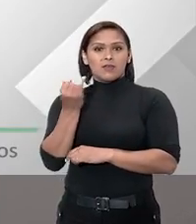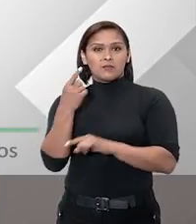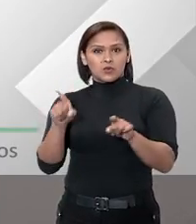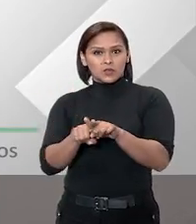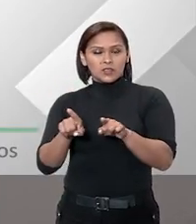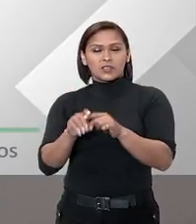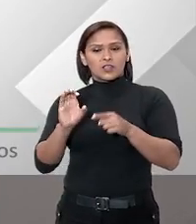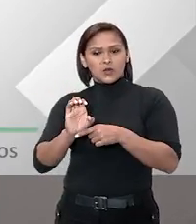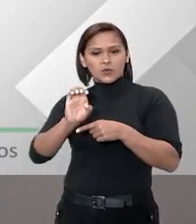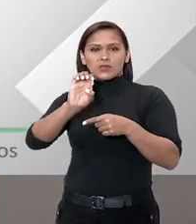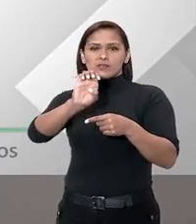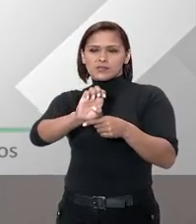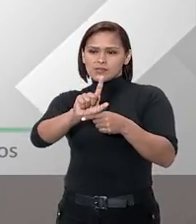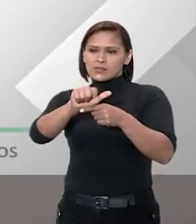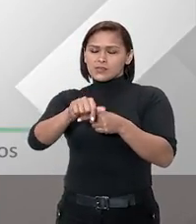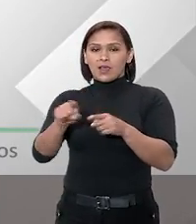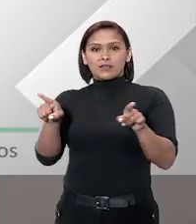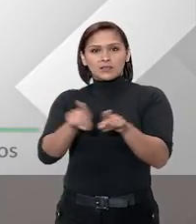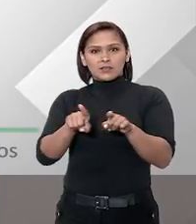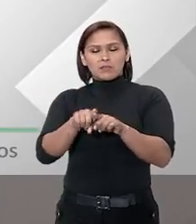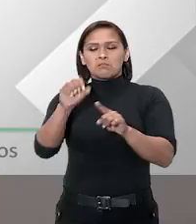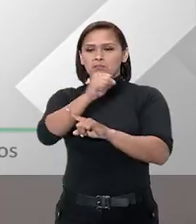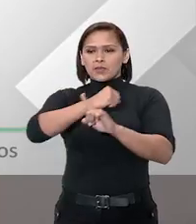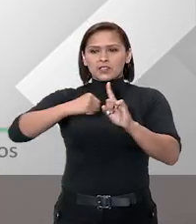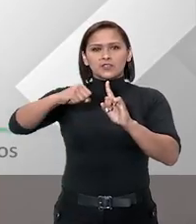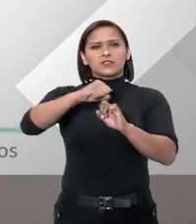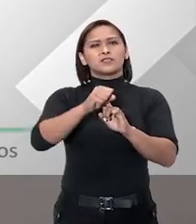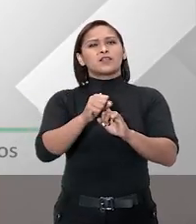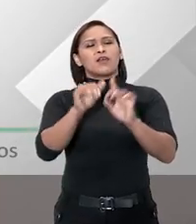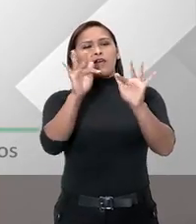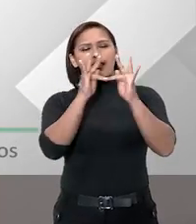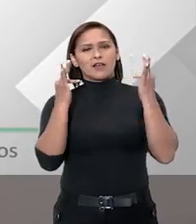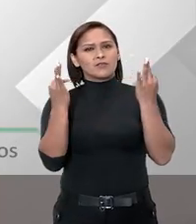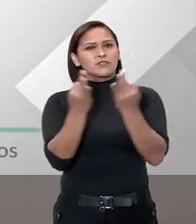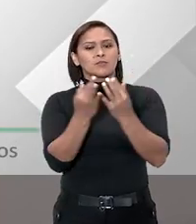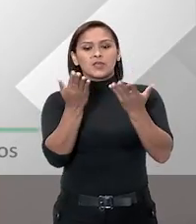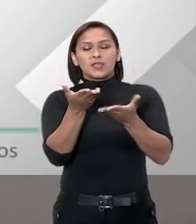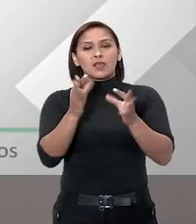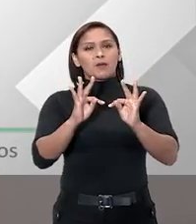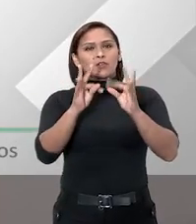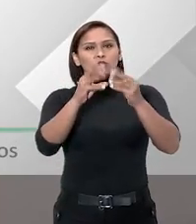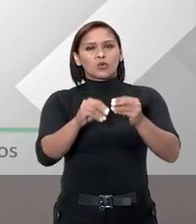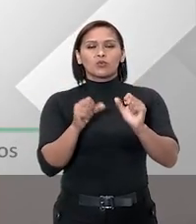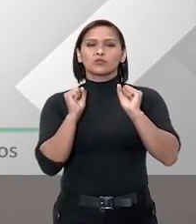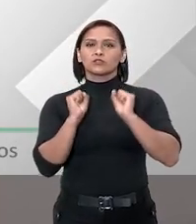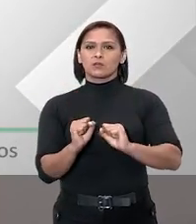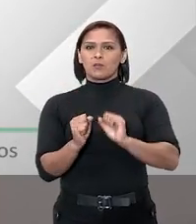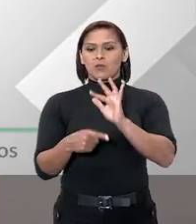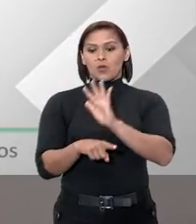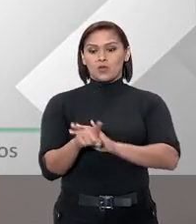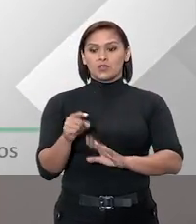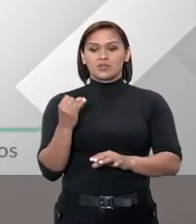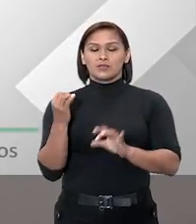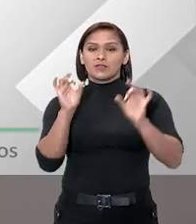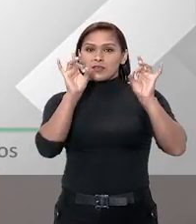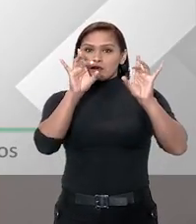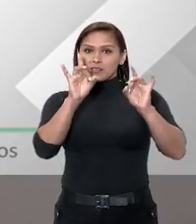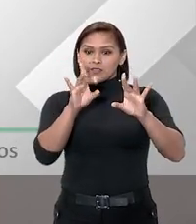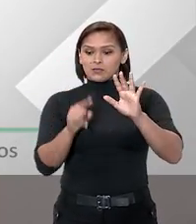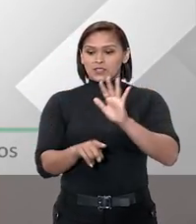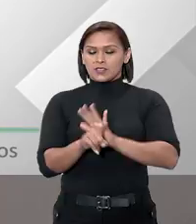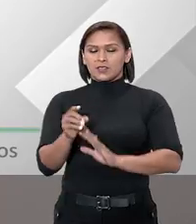importante que o Estado, também a sociedade, também a família, possam dar prioridade,